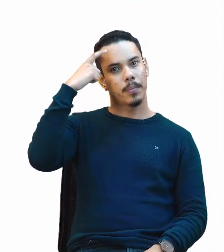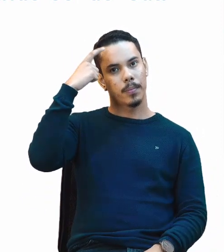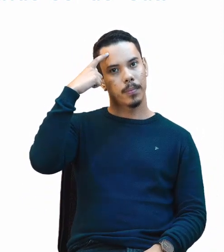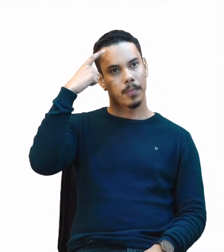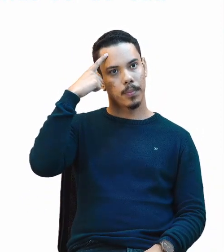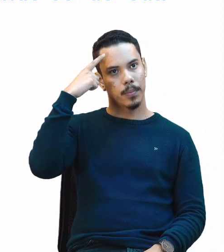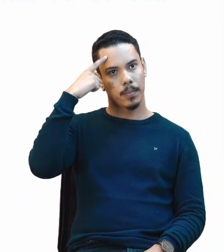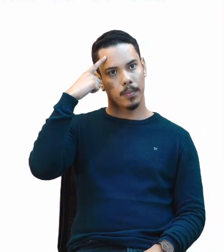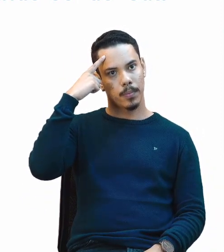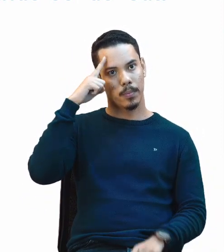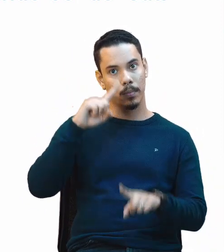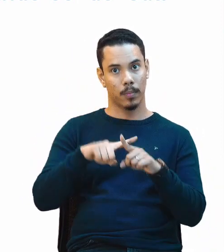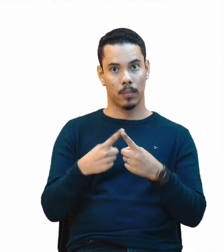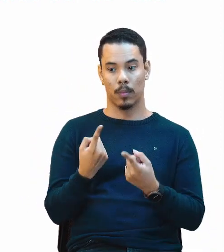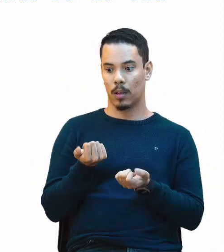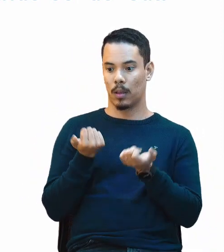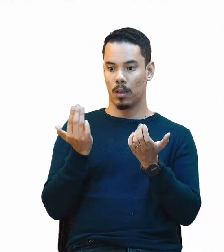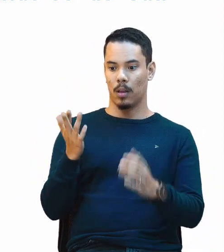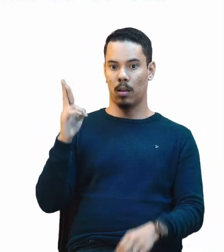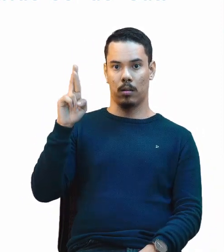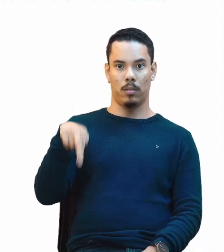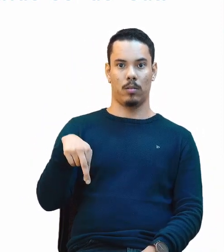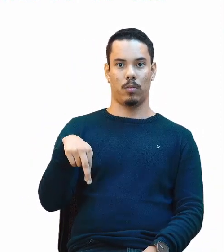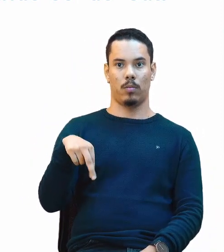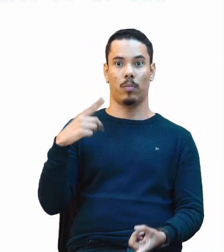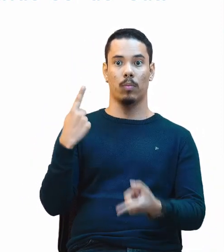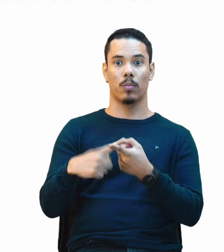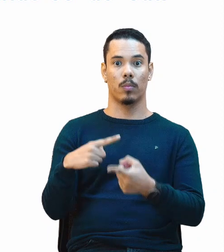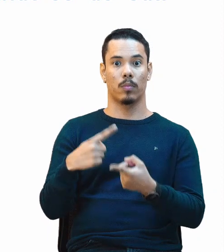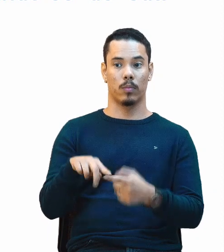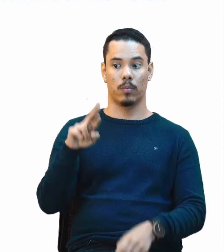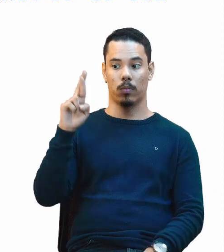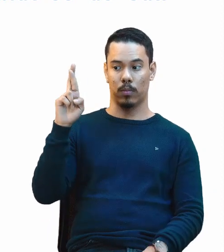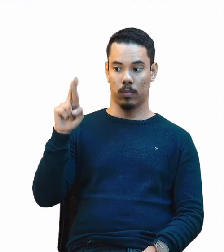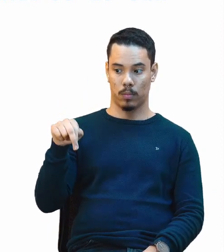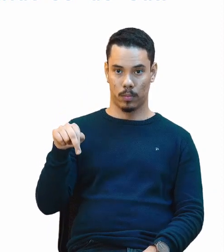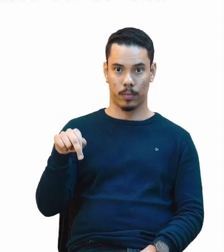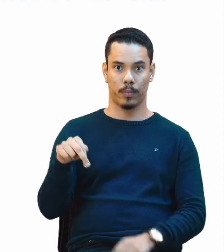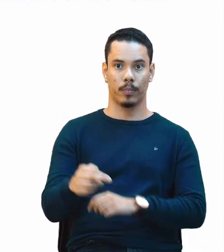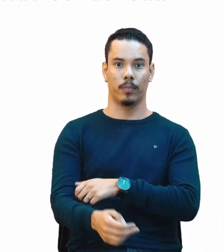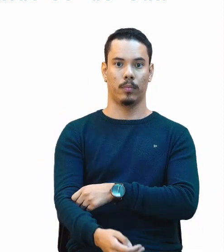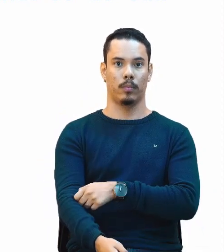razão, ou seja, a razão, né?